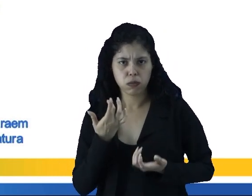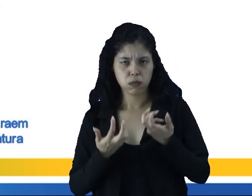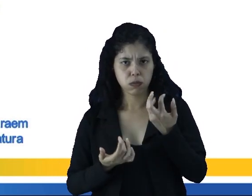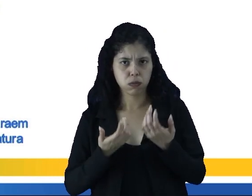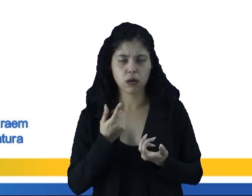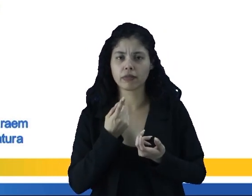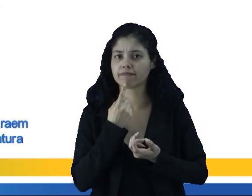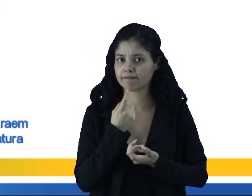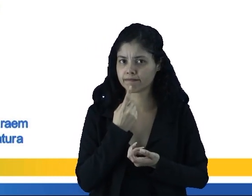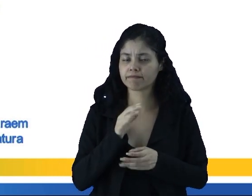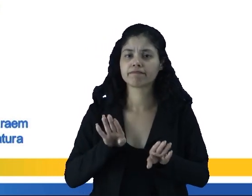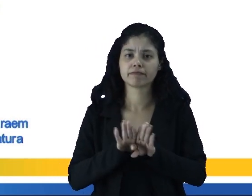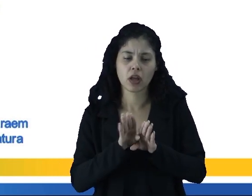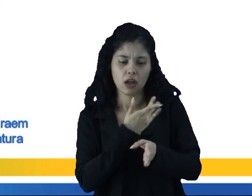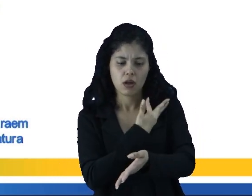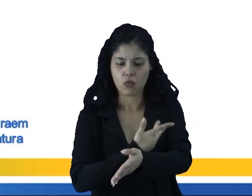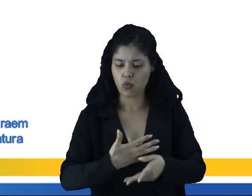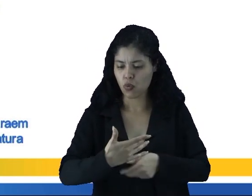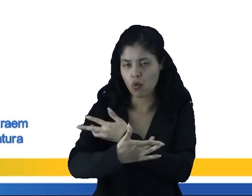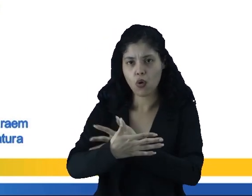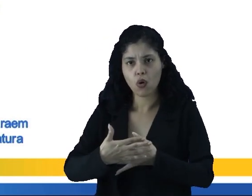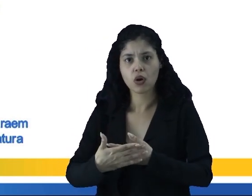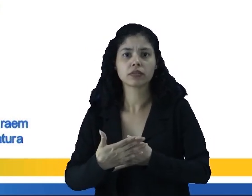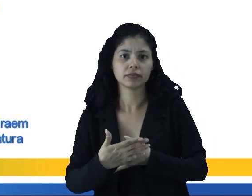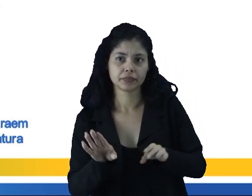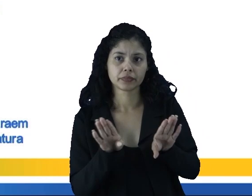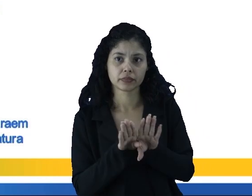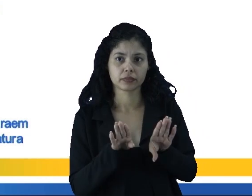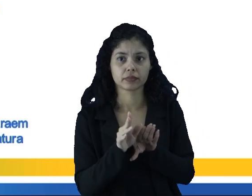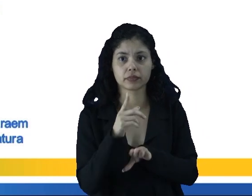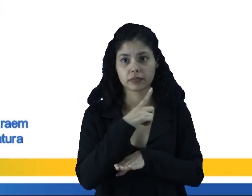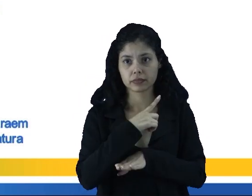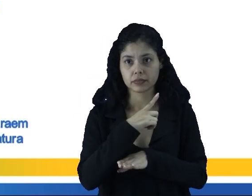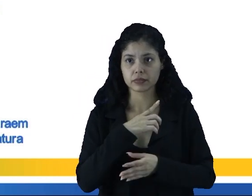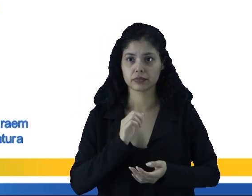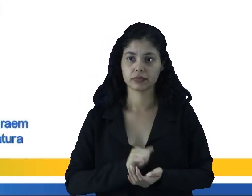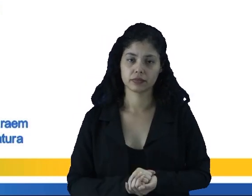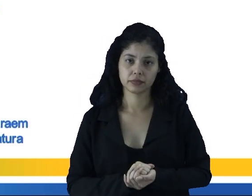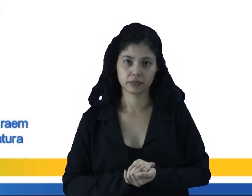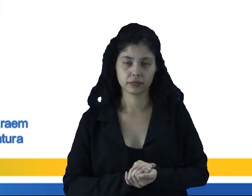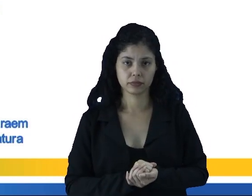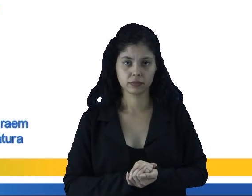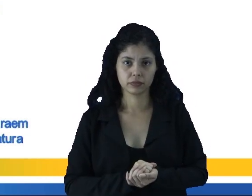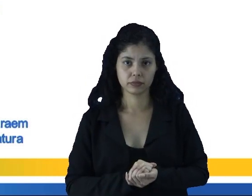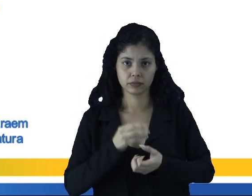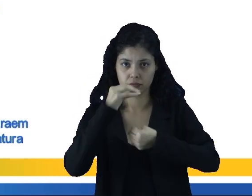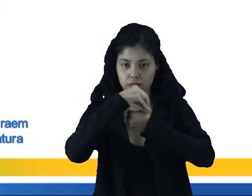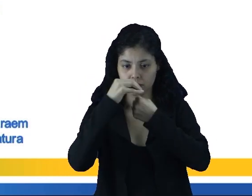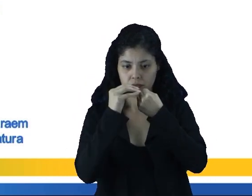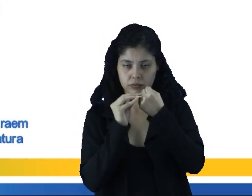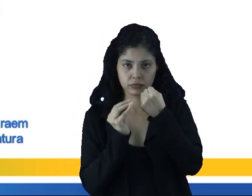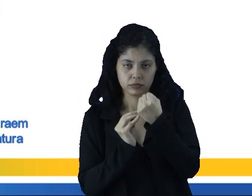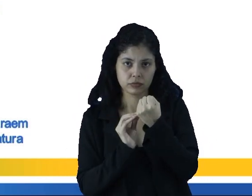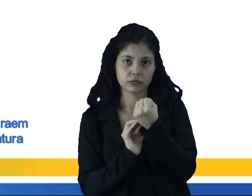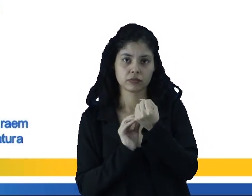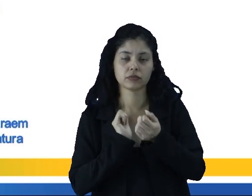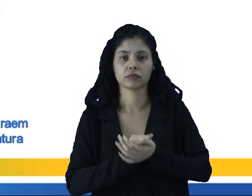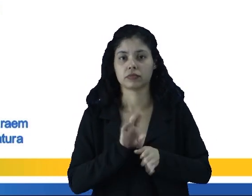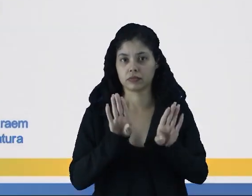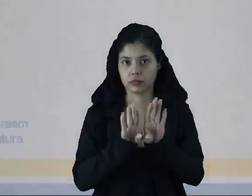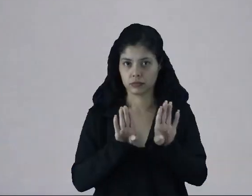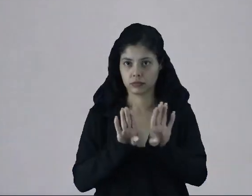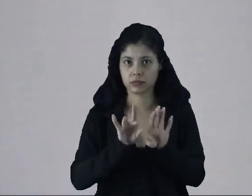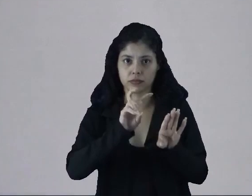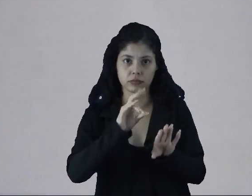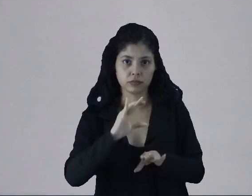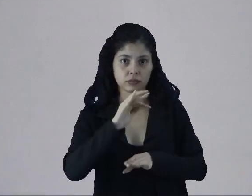corpo e levando nutrientes. E a gente também tem as moléculas que vão regular a questão